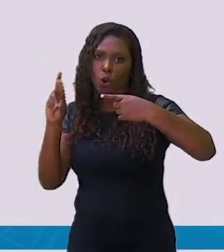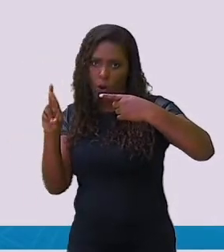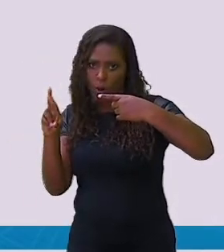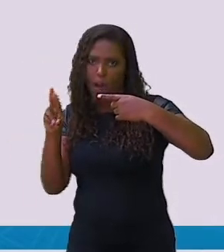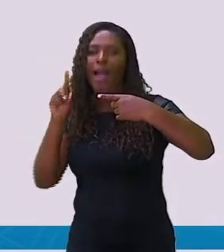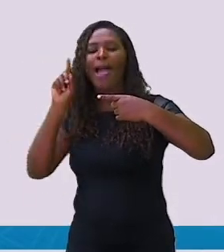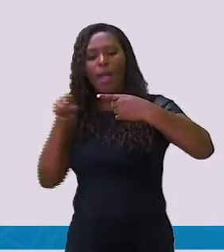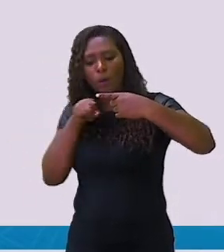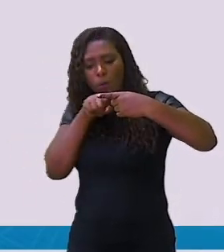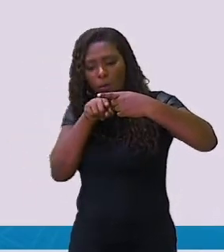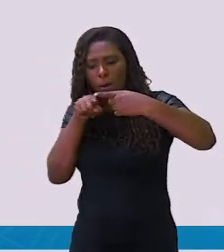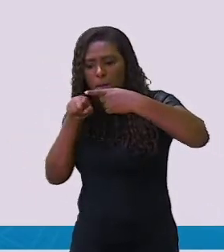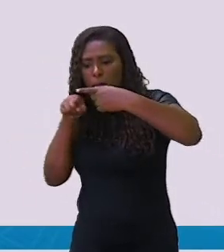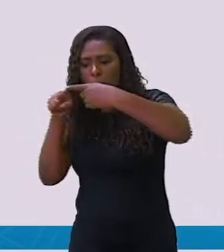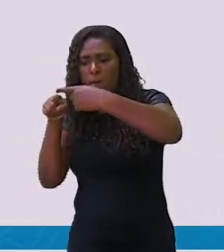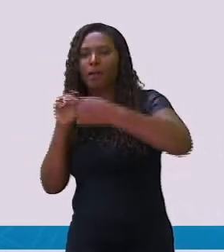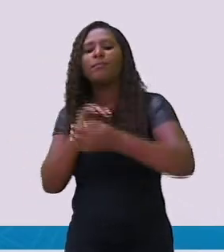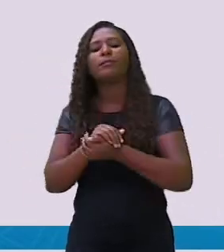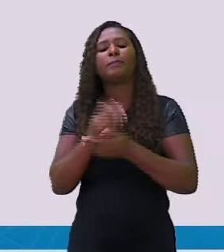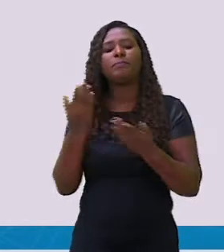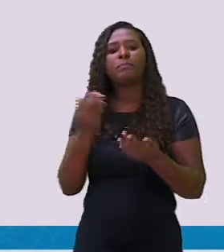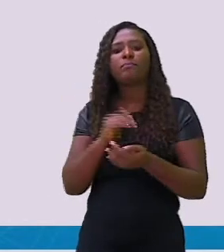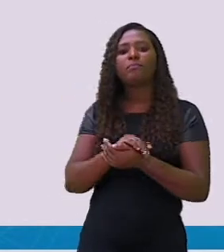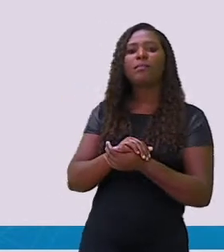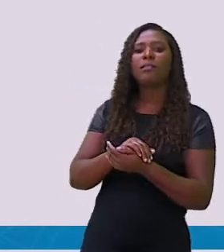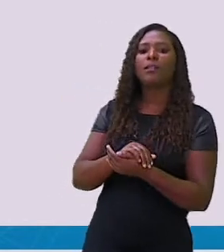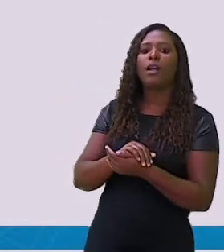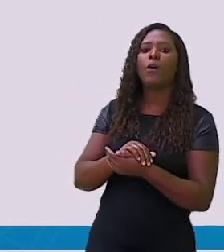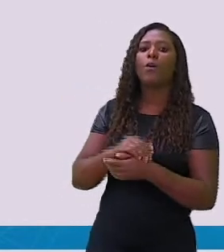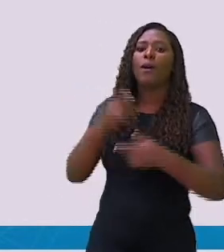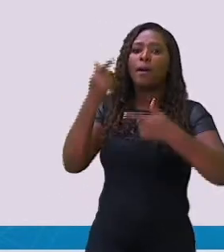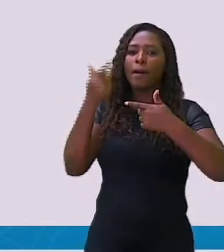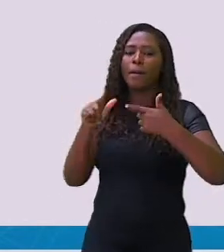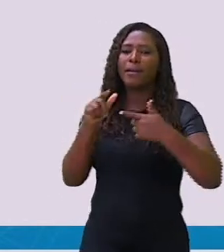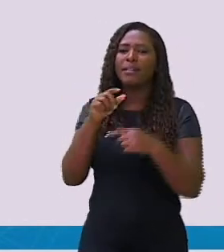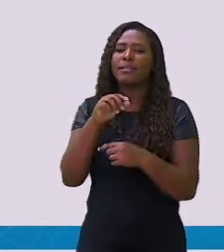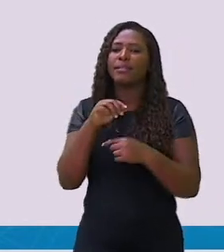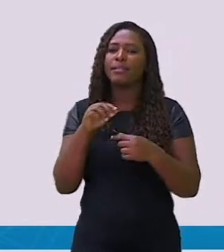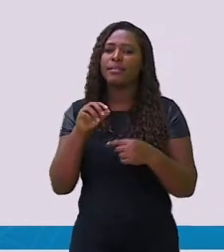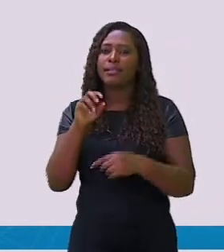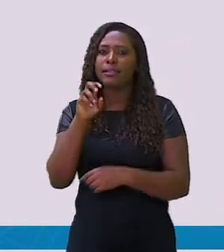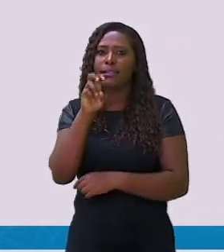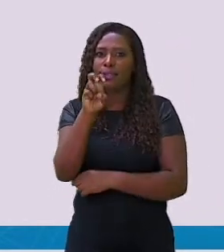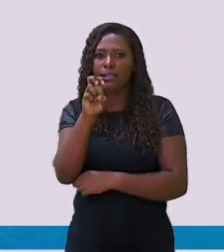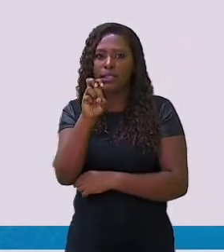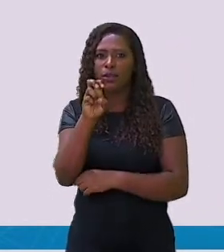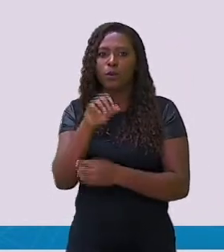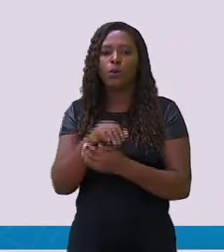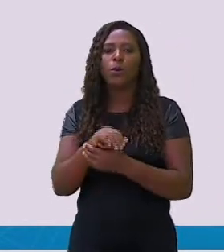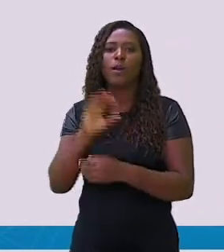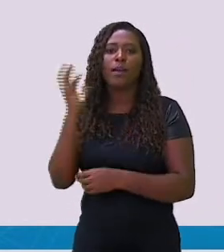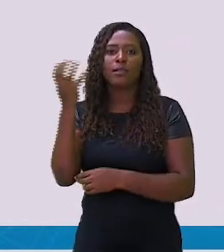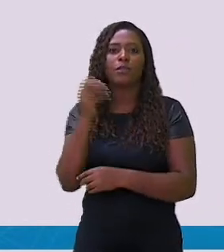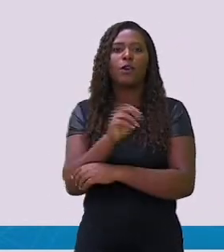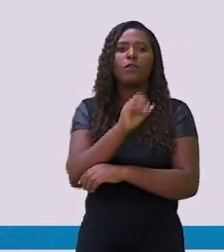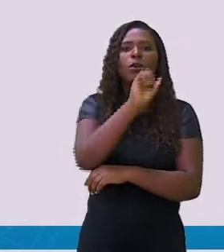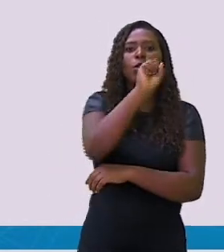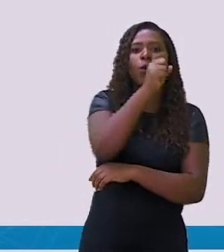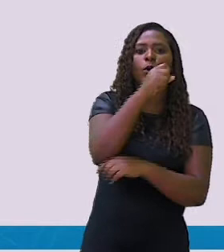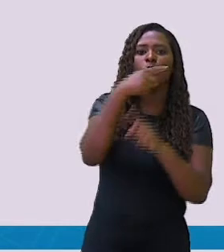e vou resolver olha oito mais 2 -